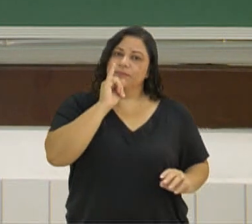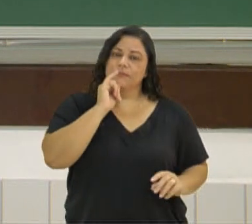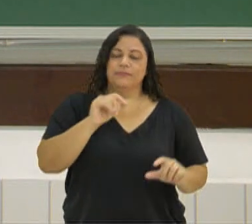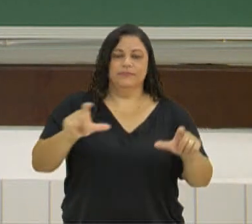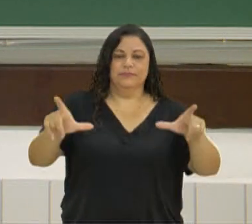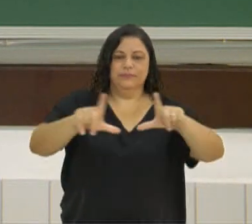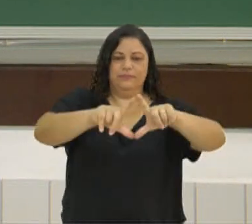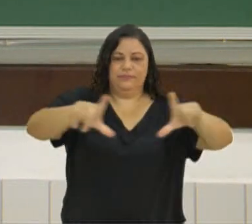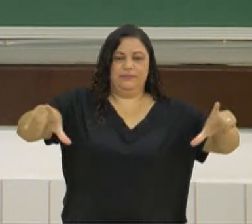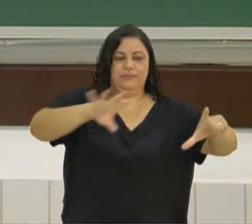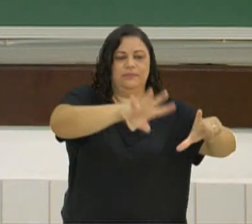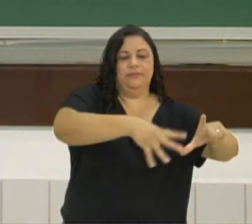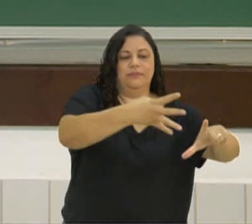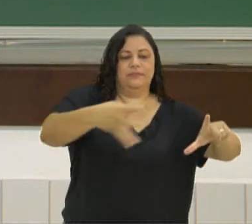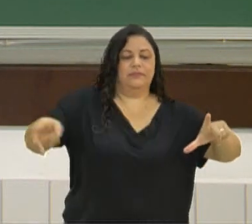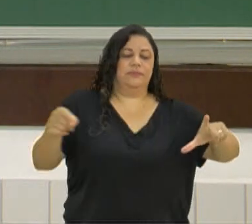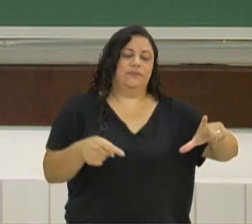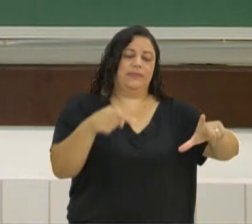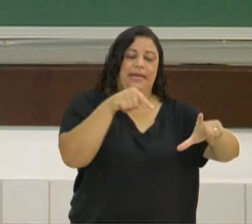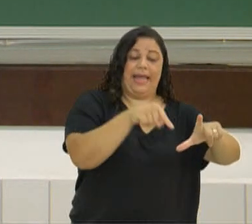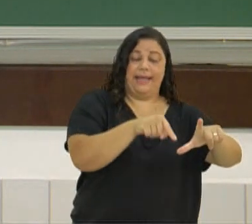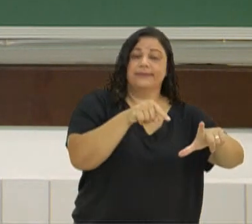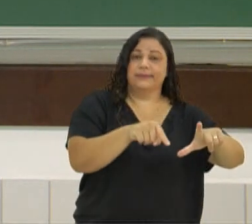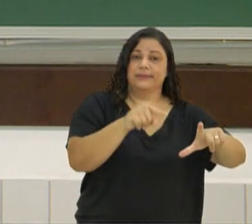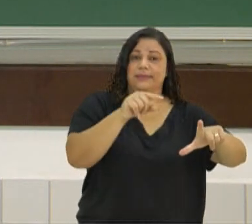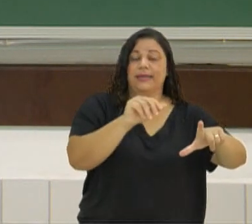casa que a gente vai chamar de casa A1.